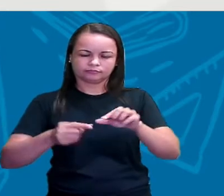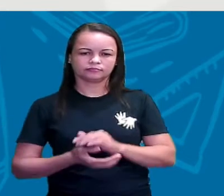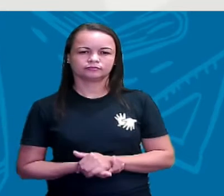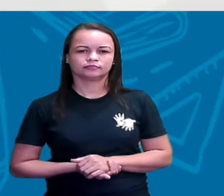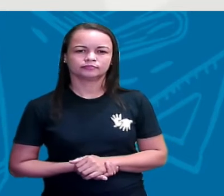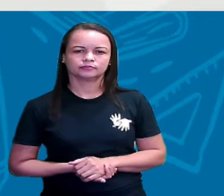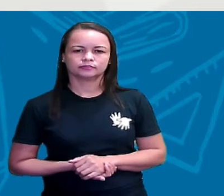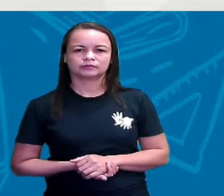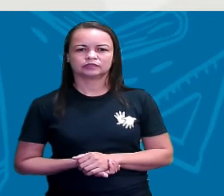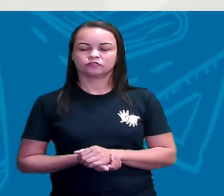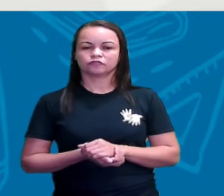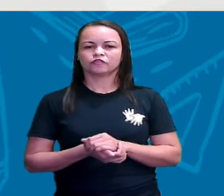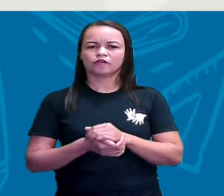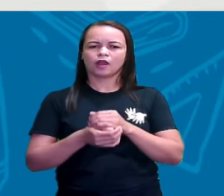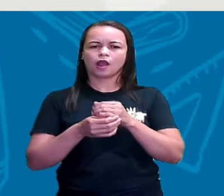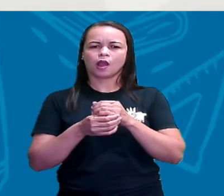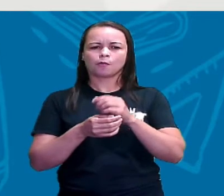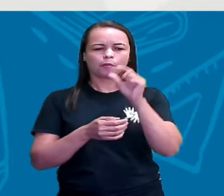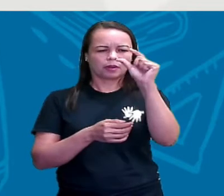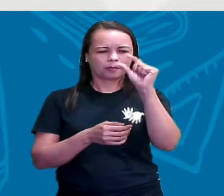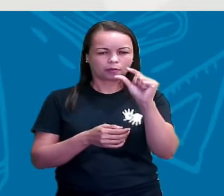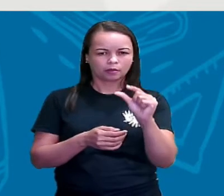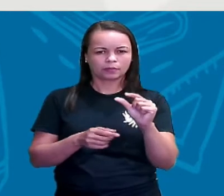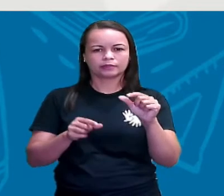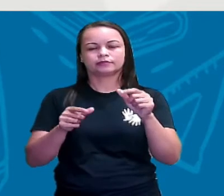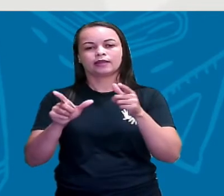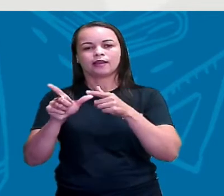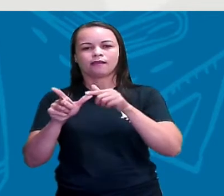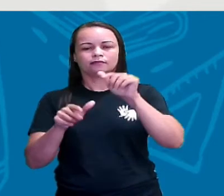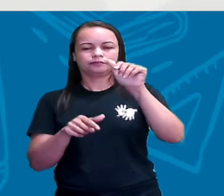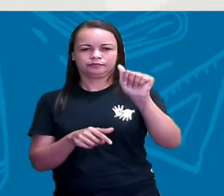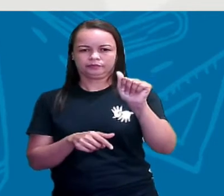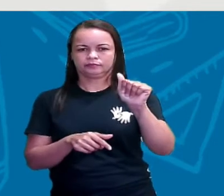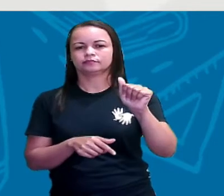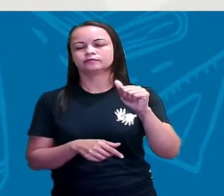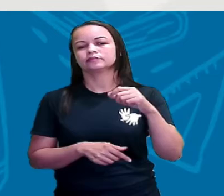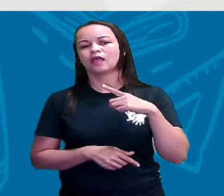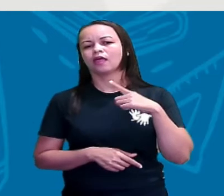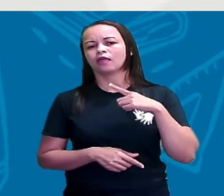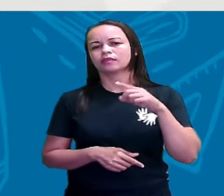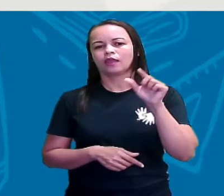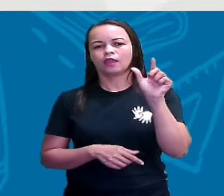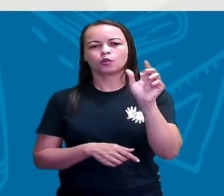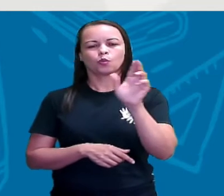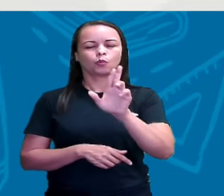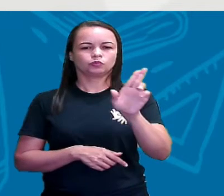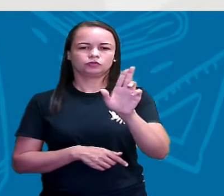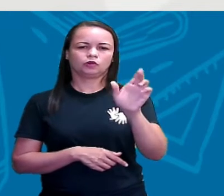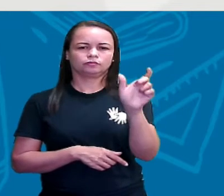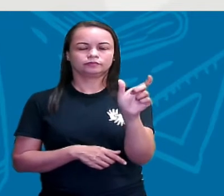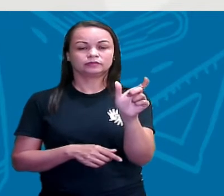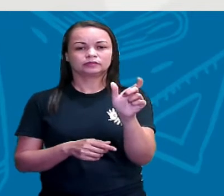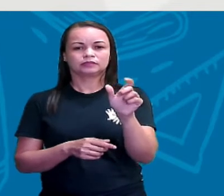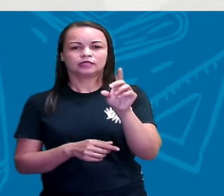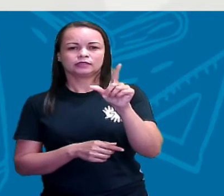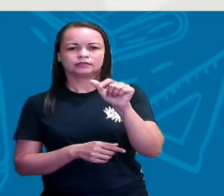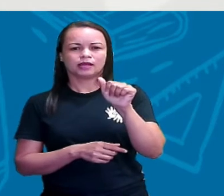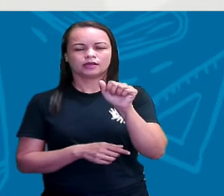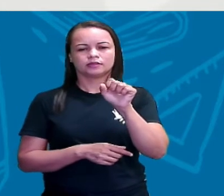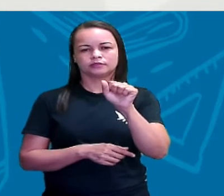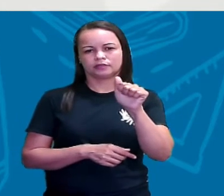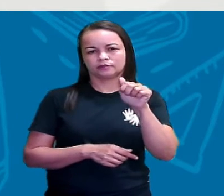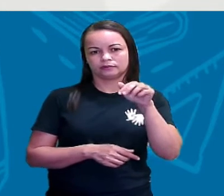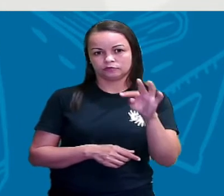gente vai analisar de uma por uma. Letra A aí eu tenho, ó, he doesn't. Vocês acham que o doesn't é